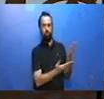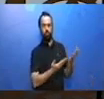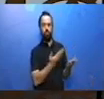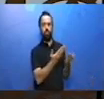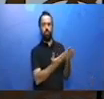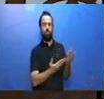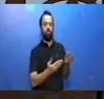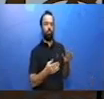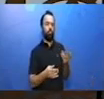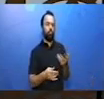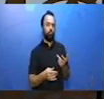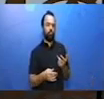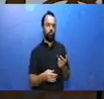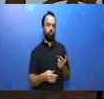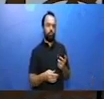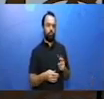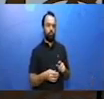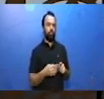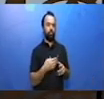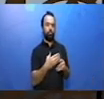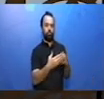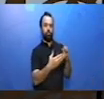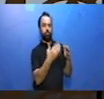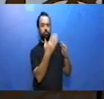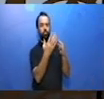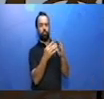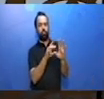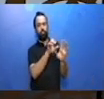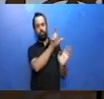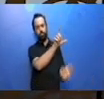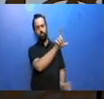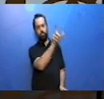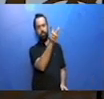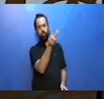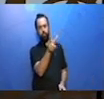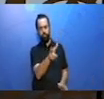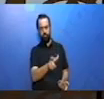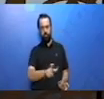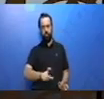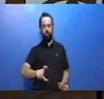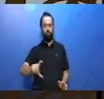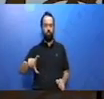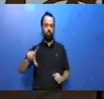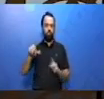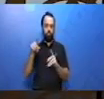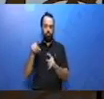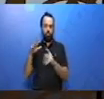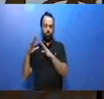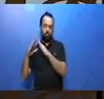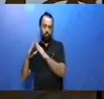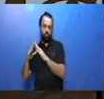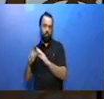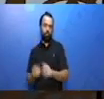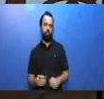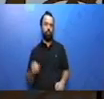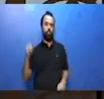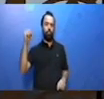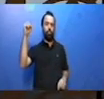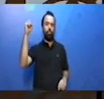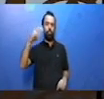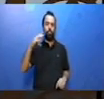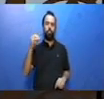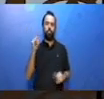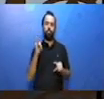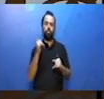de água. Isso, depois tem o serviço que fez a água chegar até a sua casa. E a luz elétrica, como ela